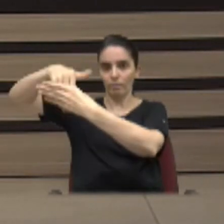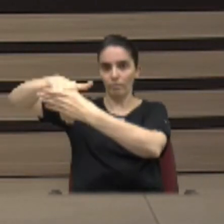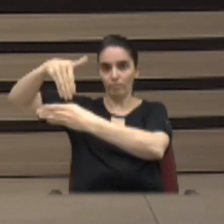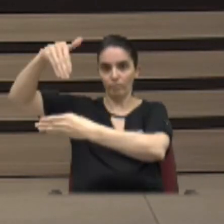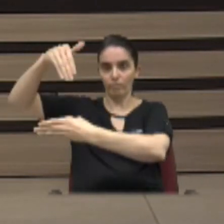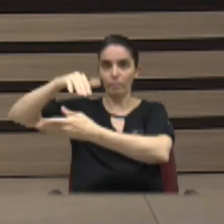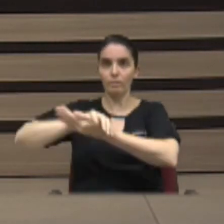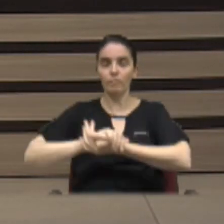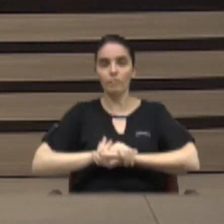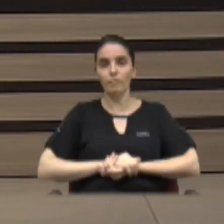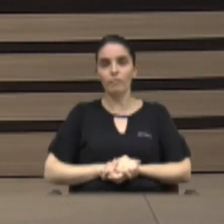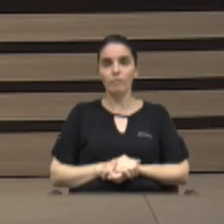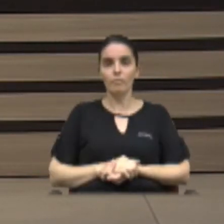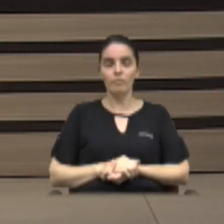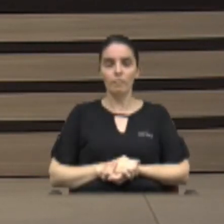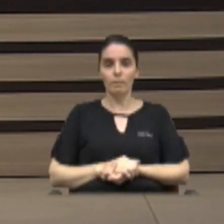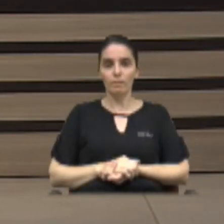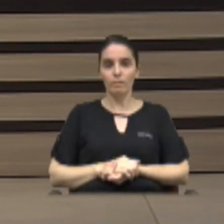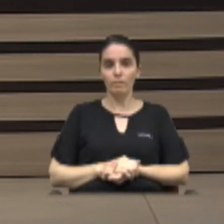senhores vereadores.